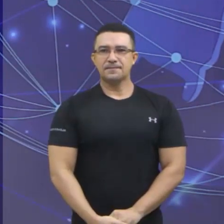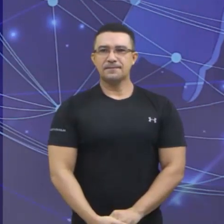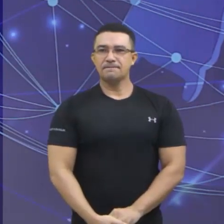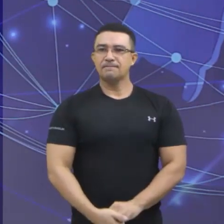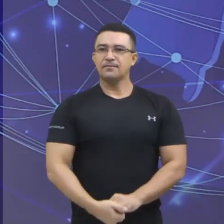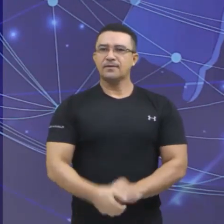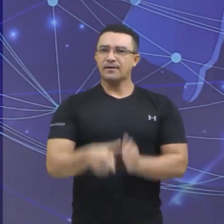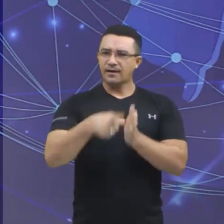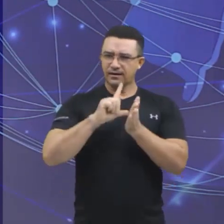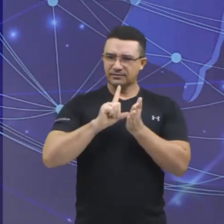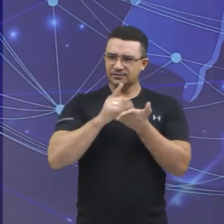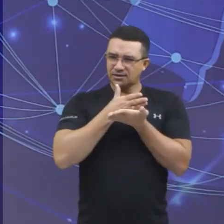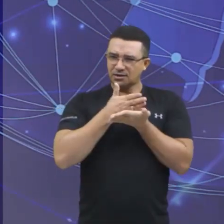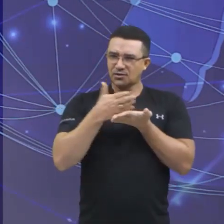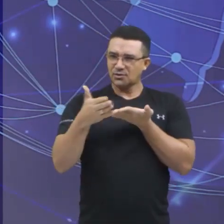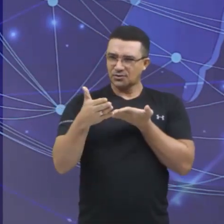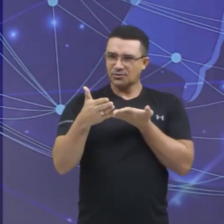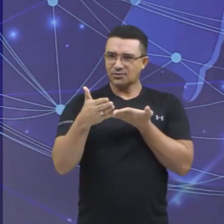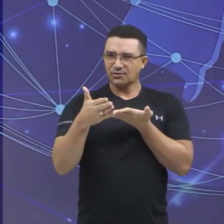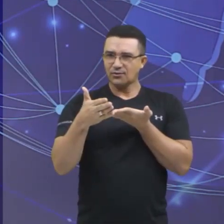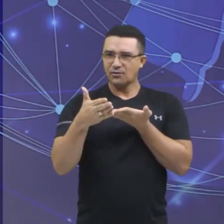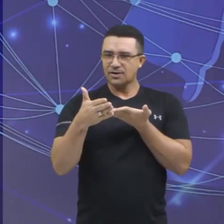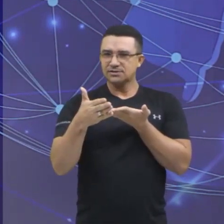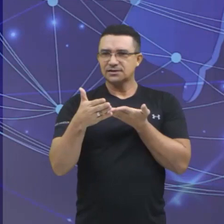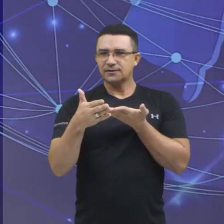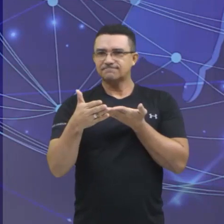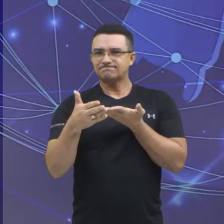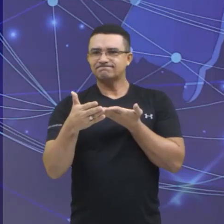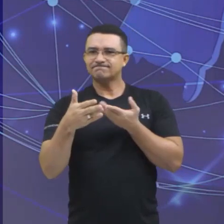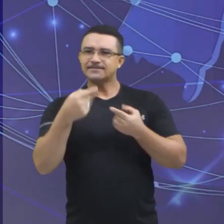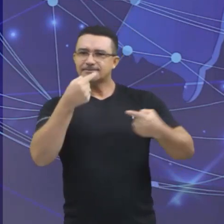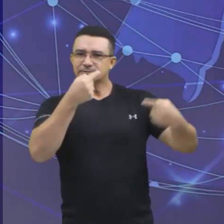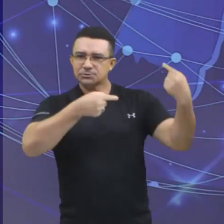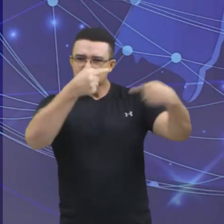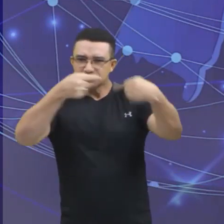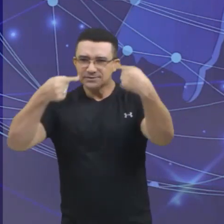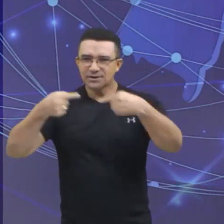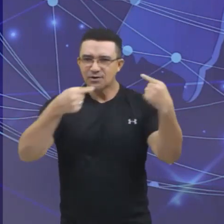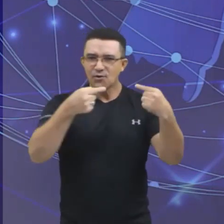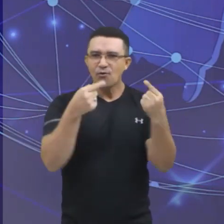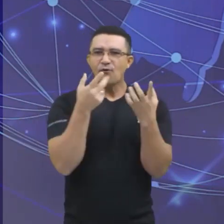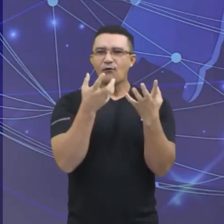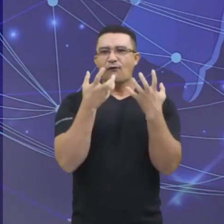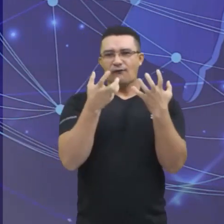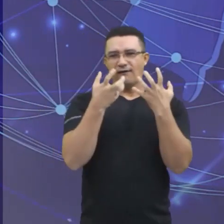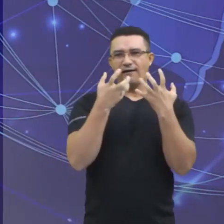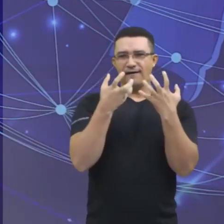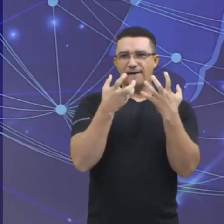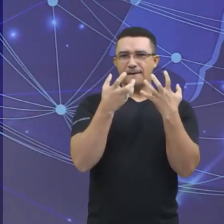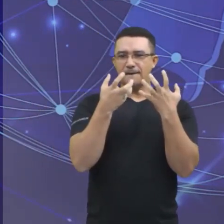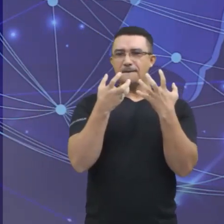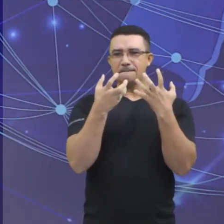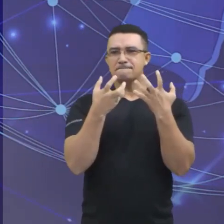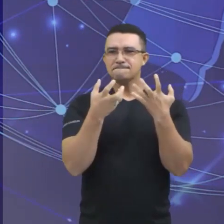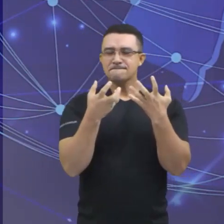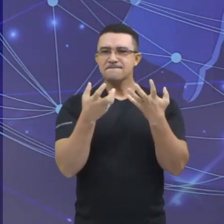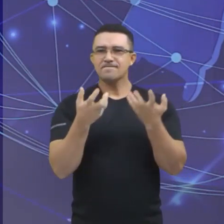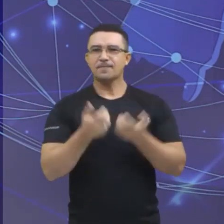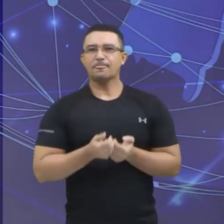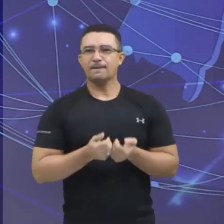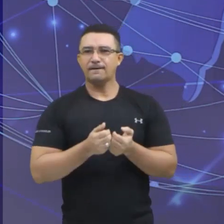Antes de começarmos essa nossa discussão, eu gostaria de dedicar o programa de hoje